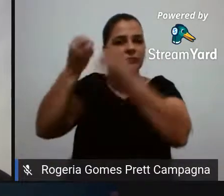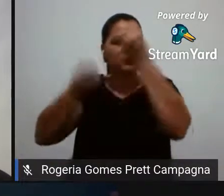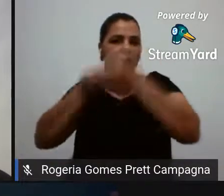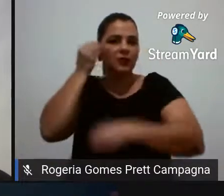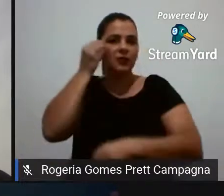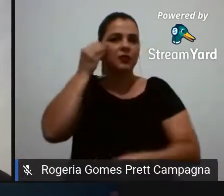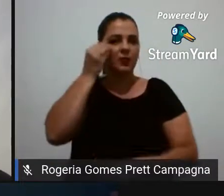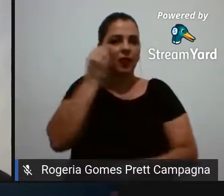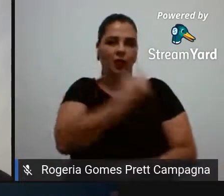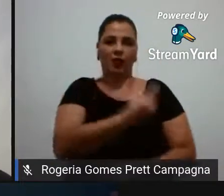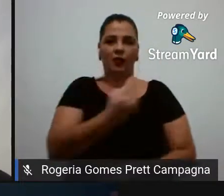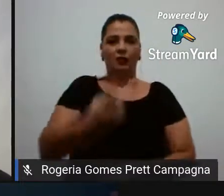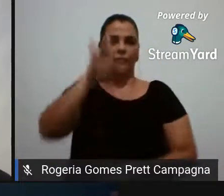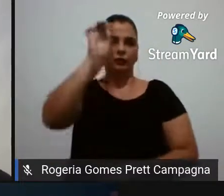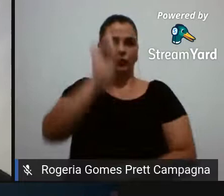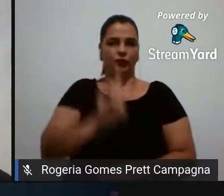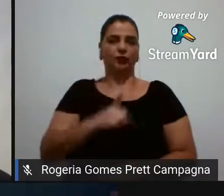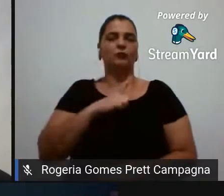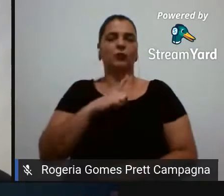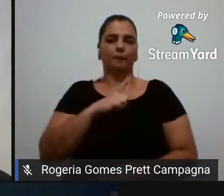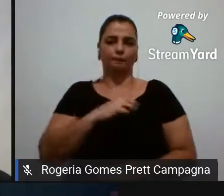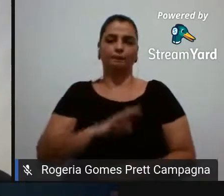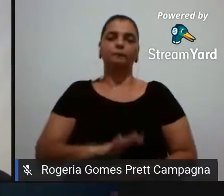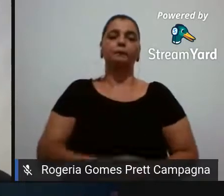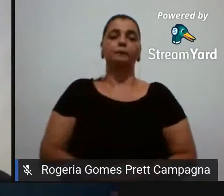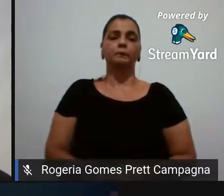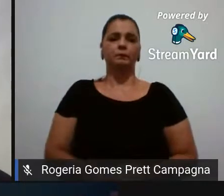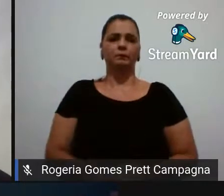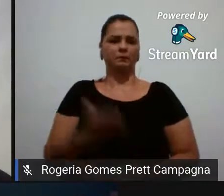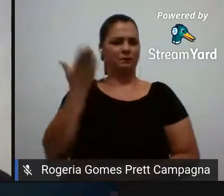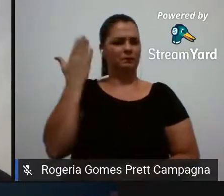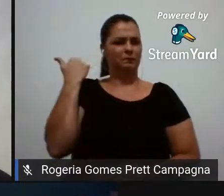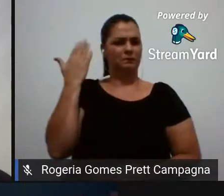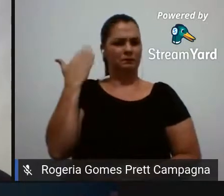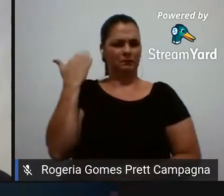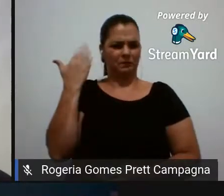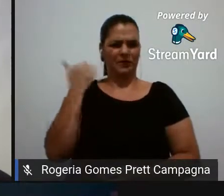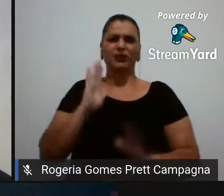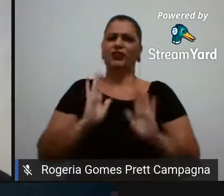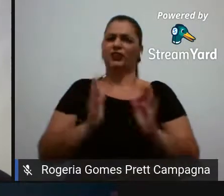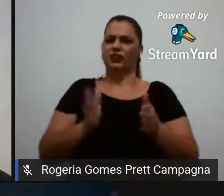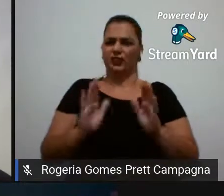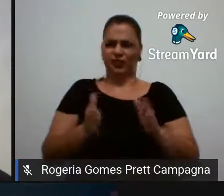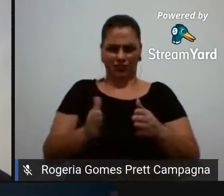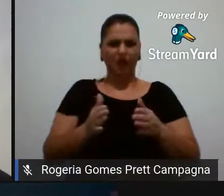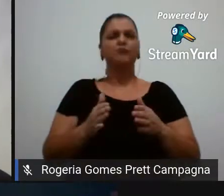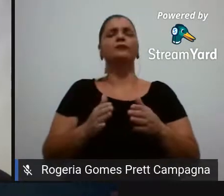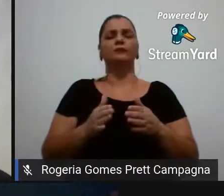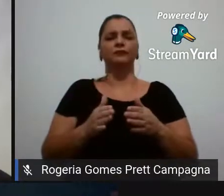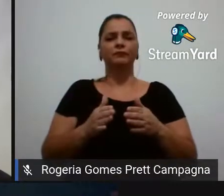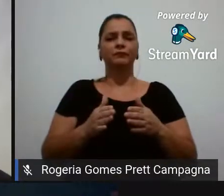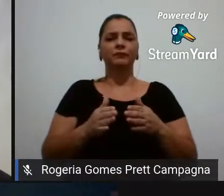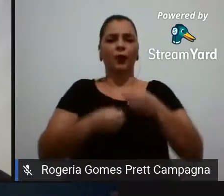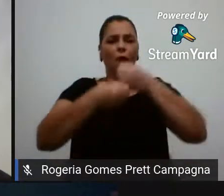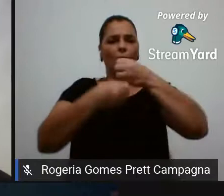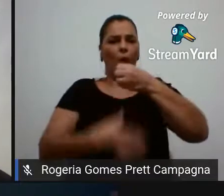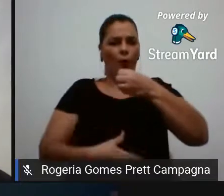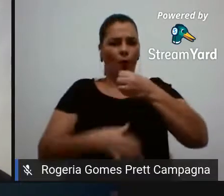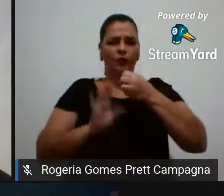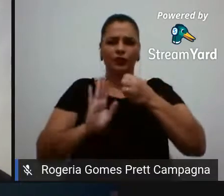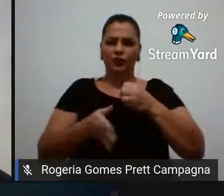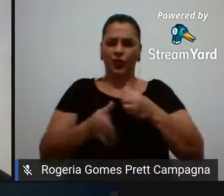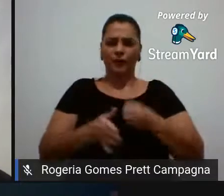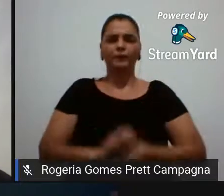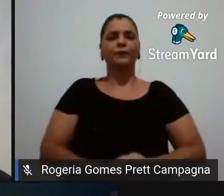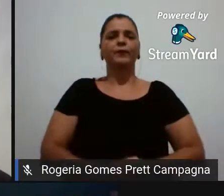como diretores. Como eu disse nos 2 webinários anteriores, eu tenho certeza que